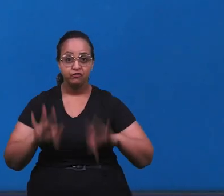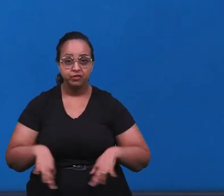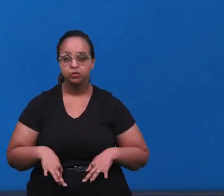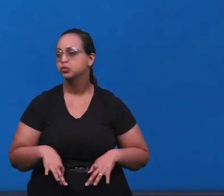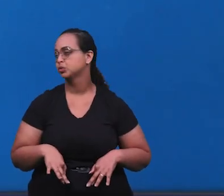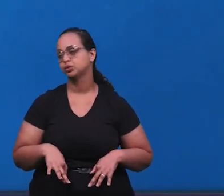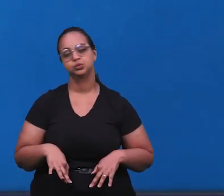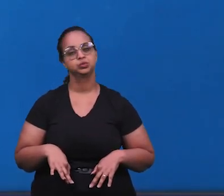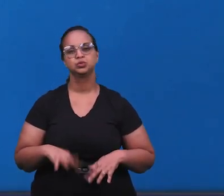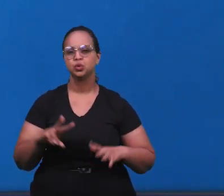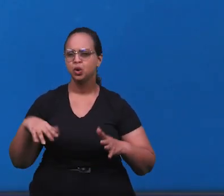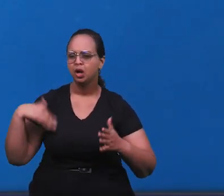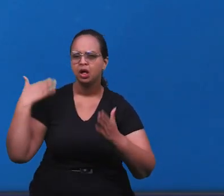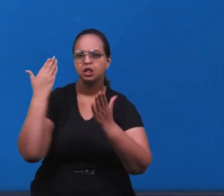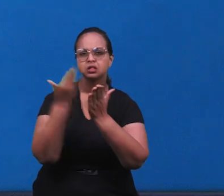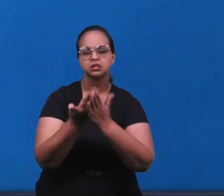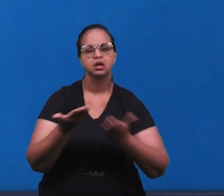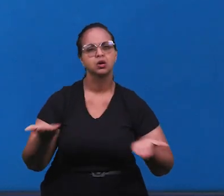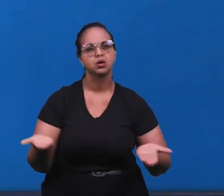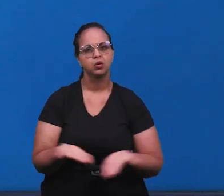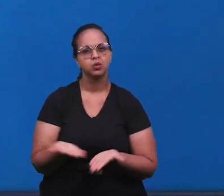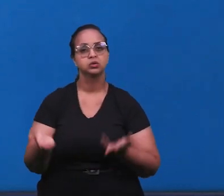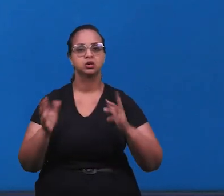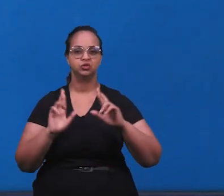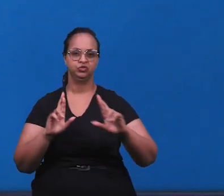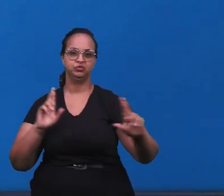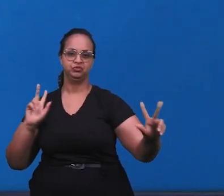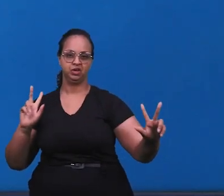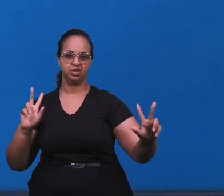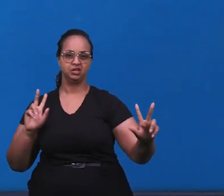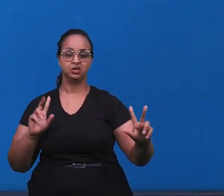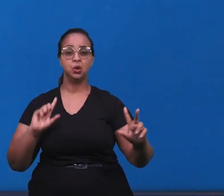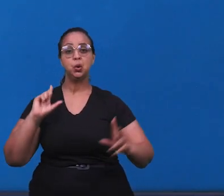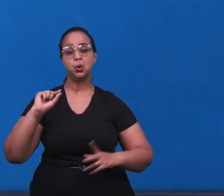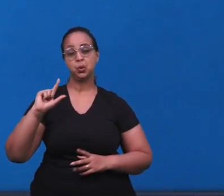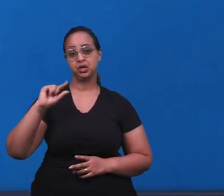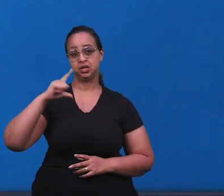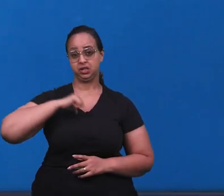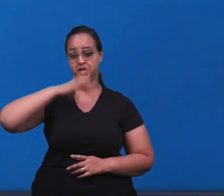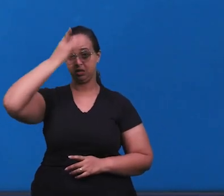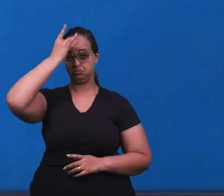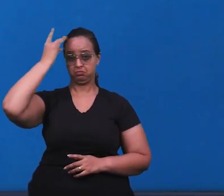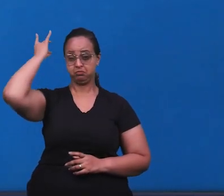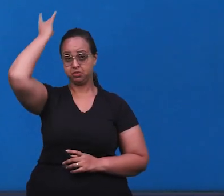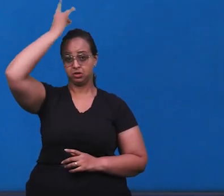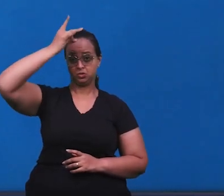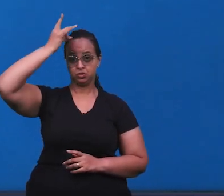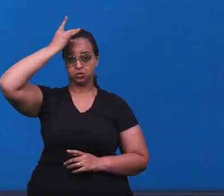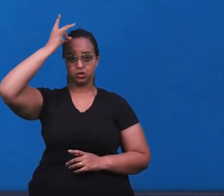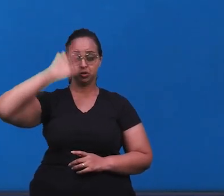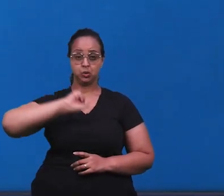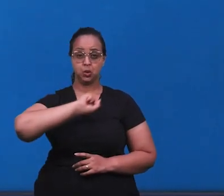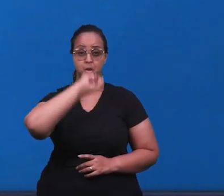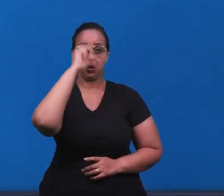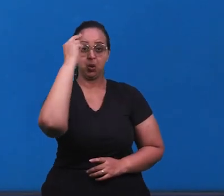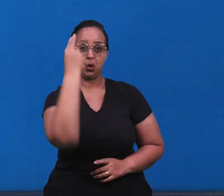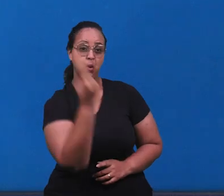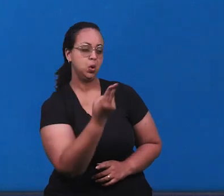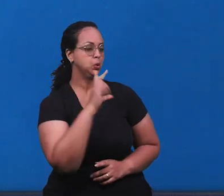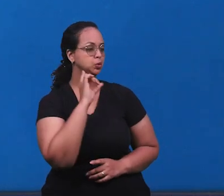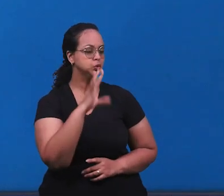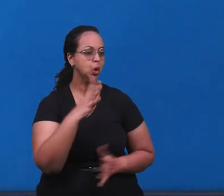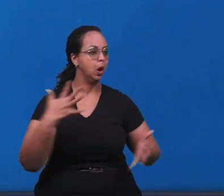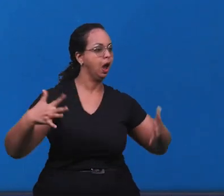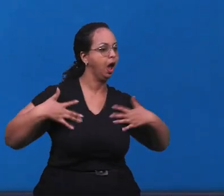ainda. E há uma diferença realmente entre o que é um avivamento espiritual e o que é um simples movimento pentecostal.